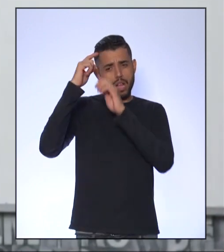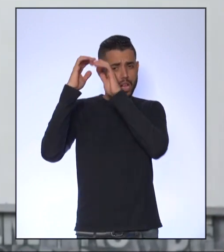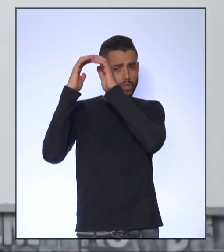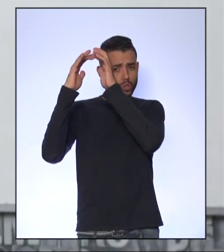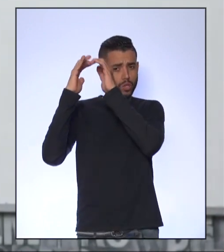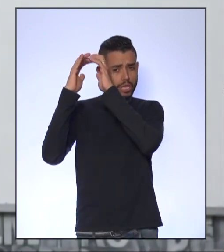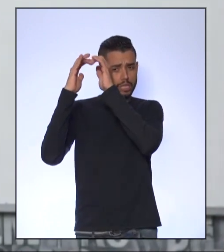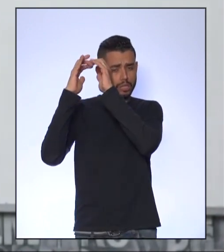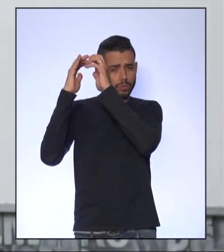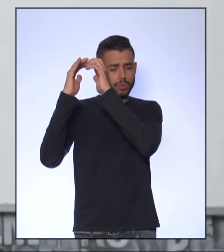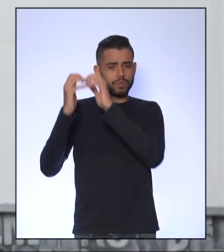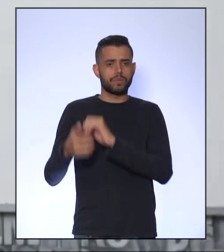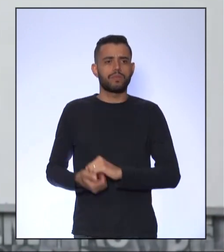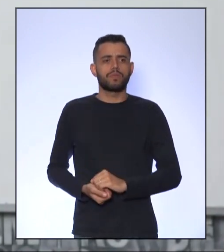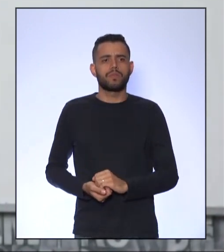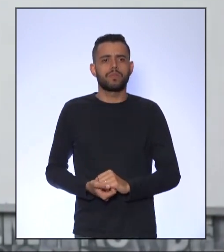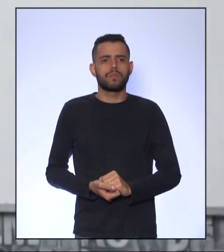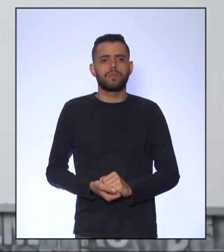racionalismo.